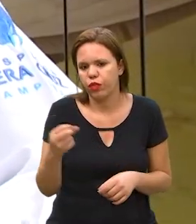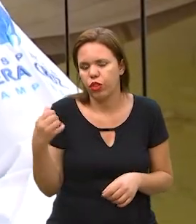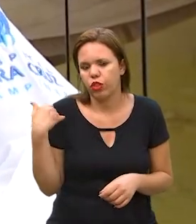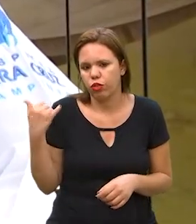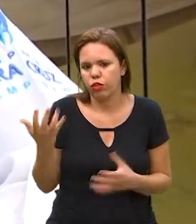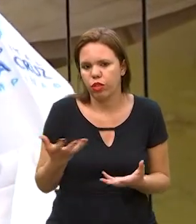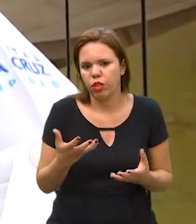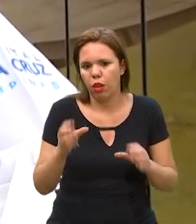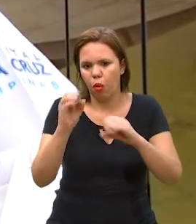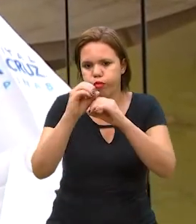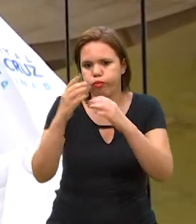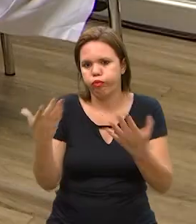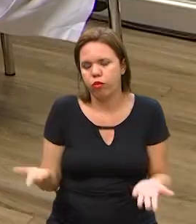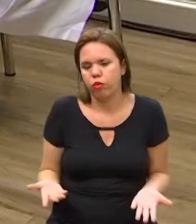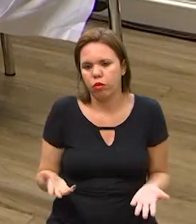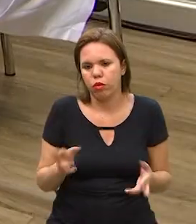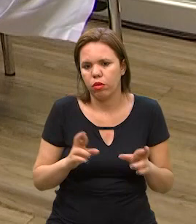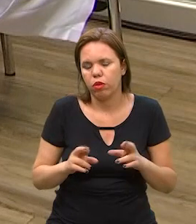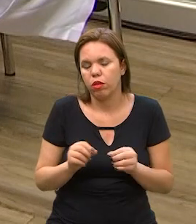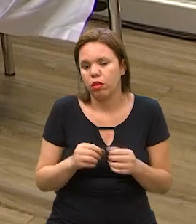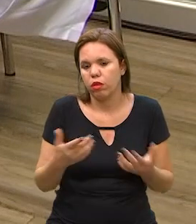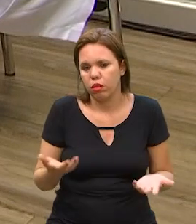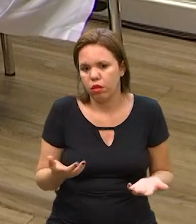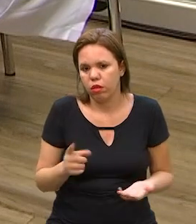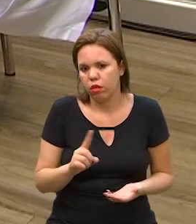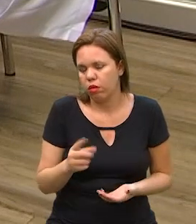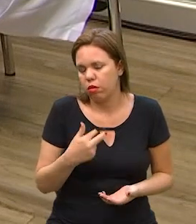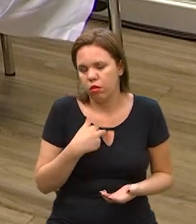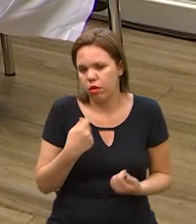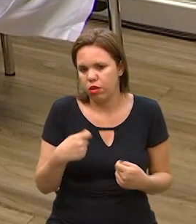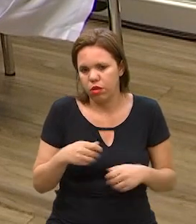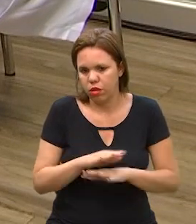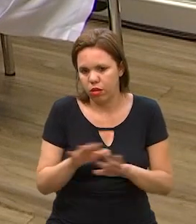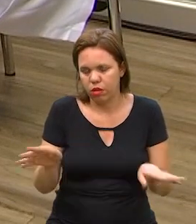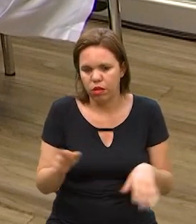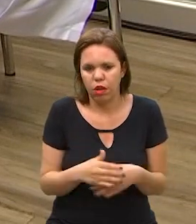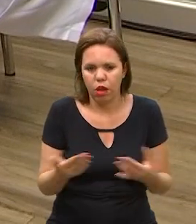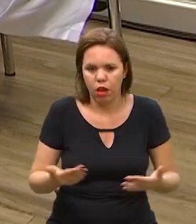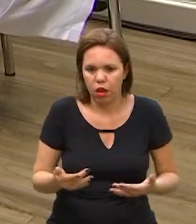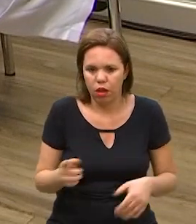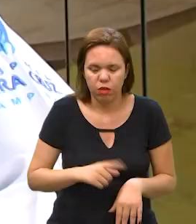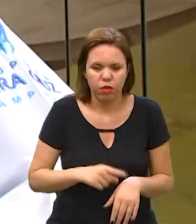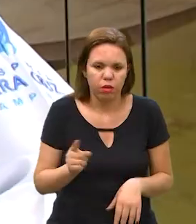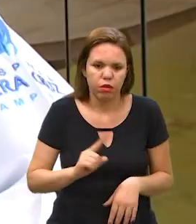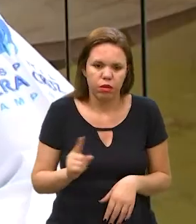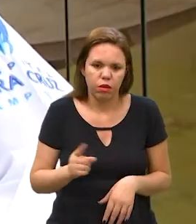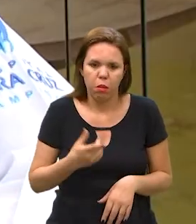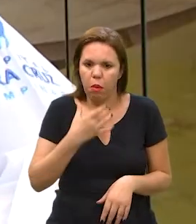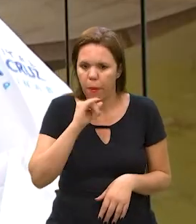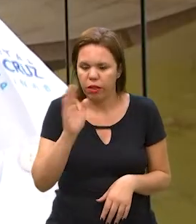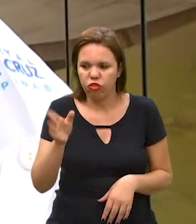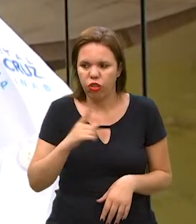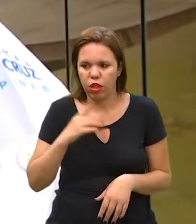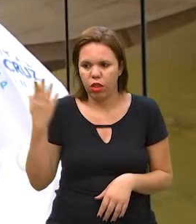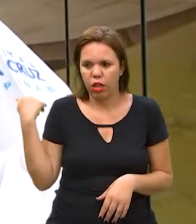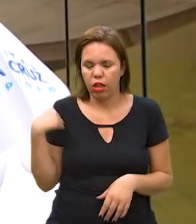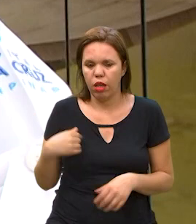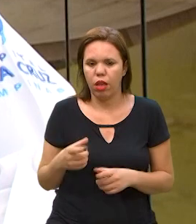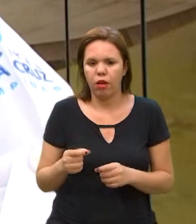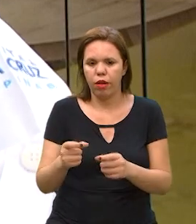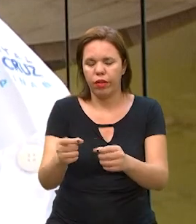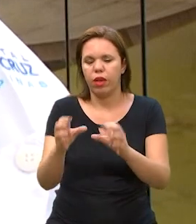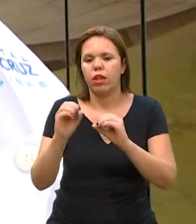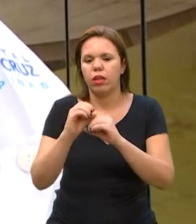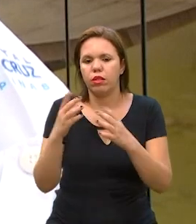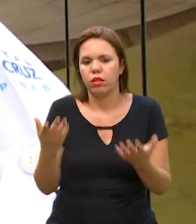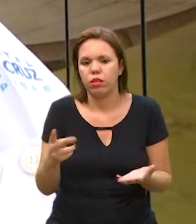de 20 anos que queria exame de próstata. Aí eu falei, então, também não, né? Não precisa agora, nesse momento. Ah, mas meu pai já teve tumor